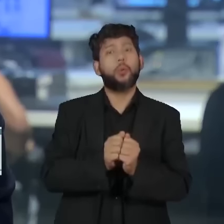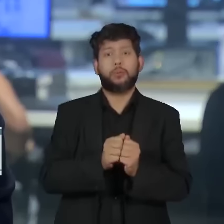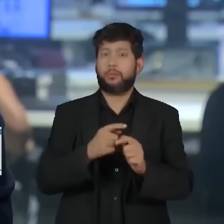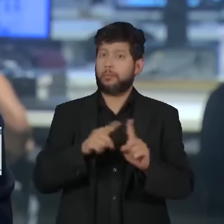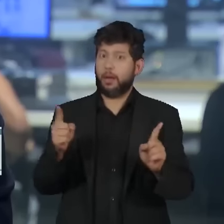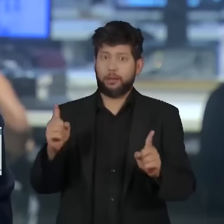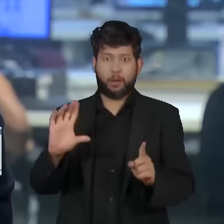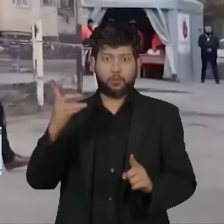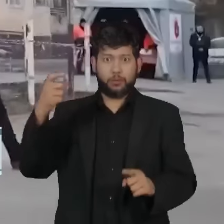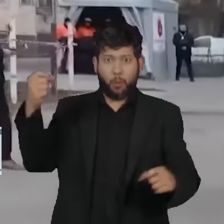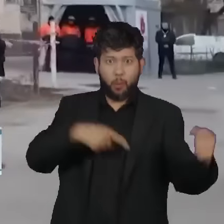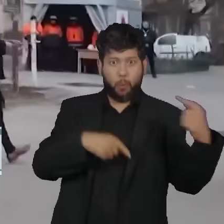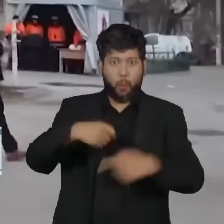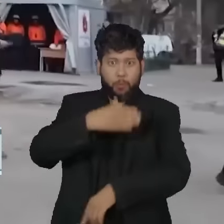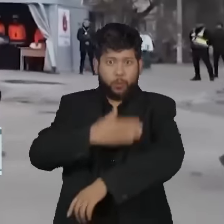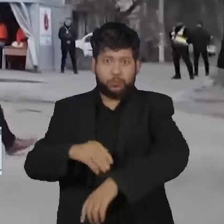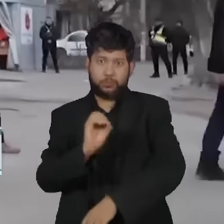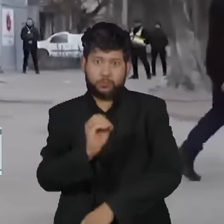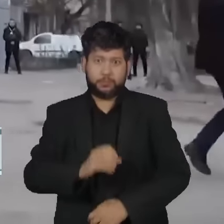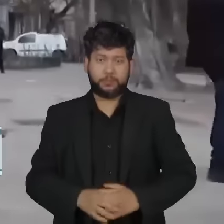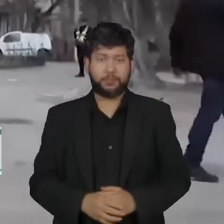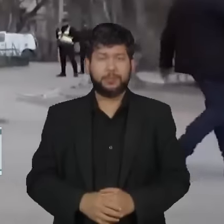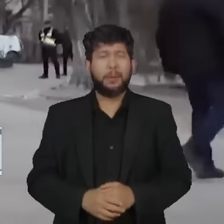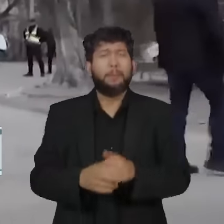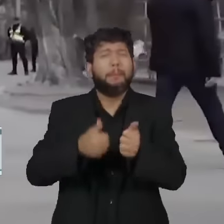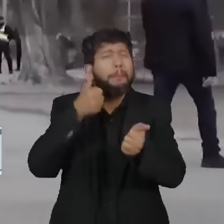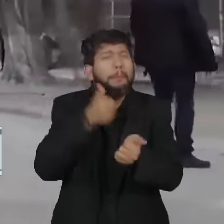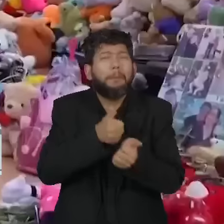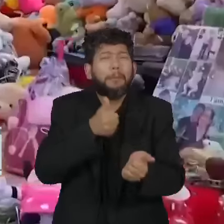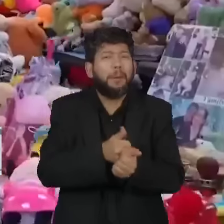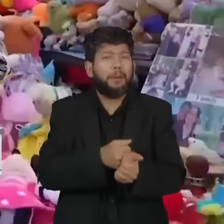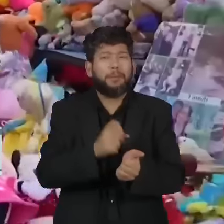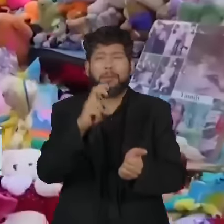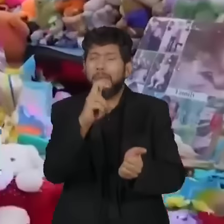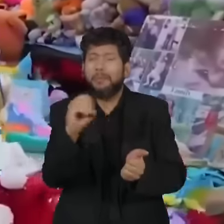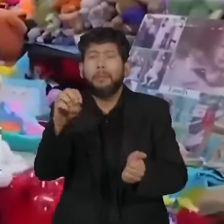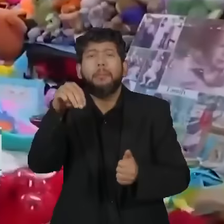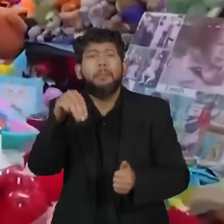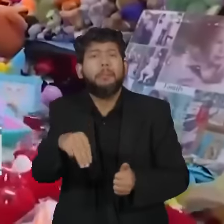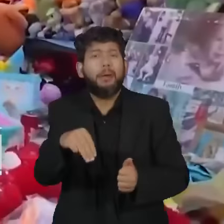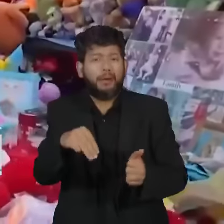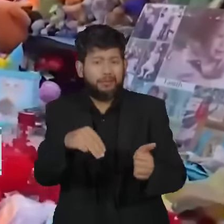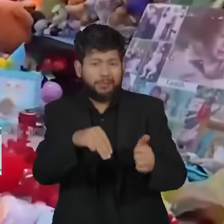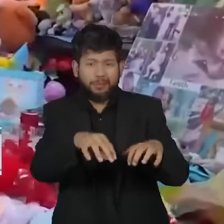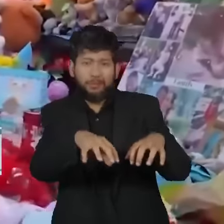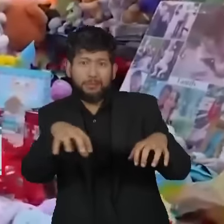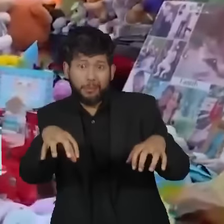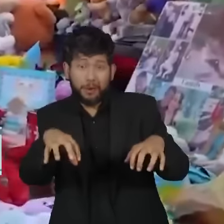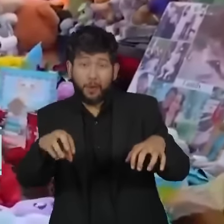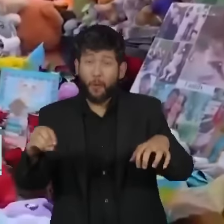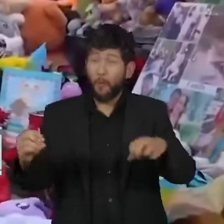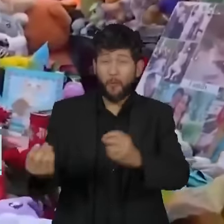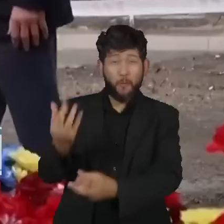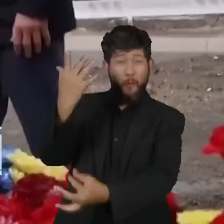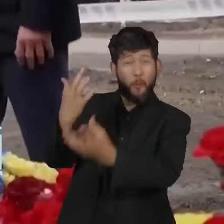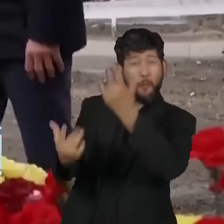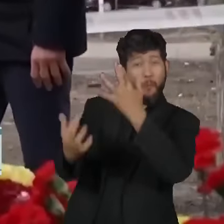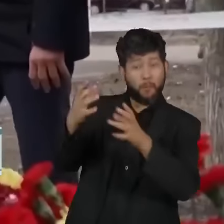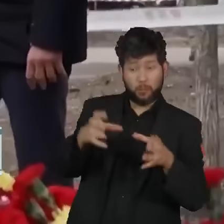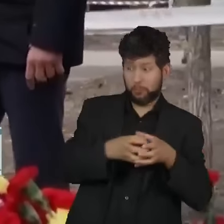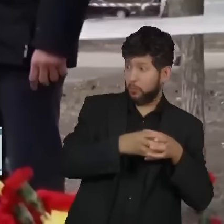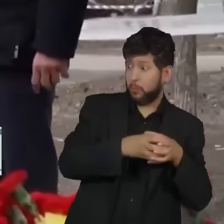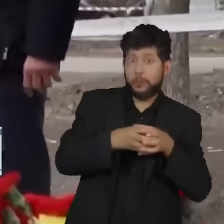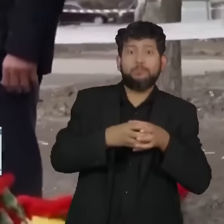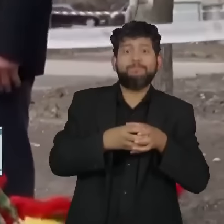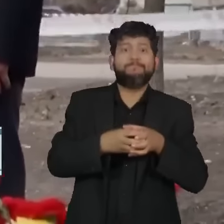ficaram feridos. O míssil caiu tão perto, cerca de 500 metros de distância, que a fumaça foi percebida pela comitiva.